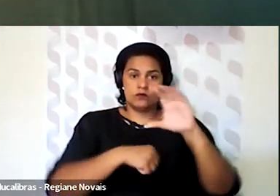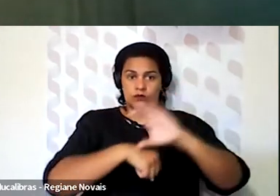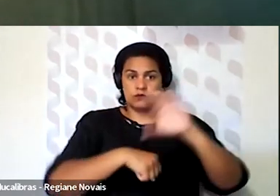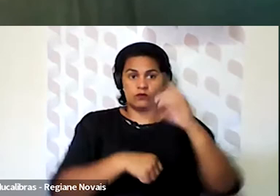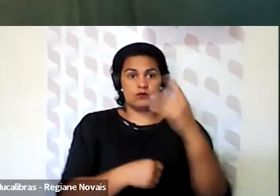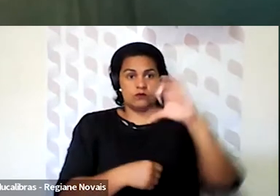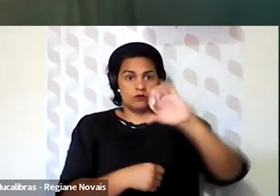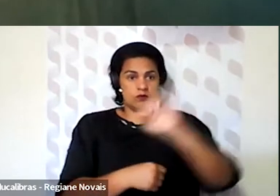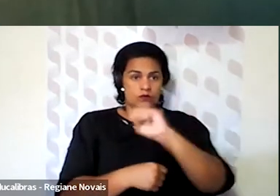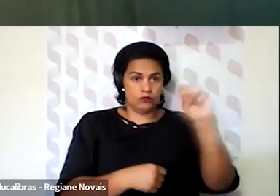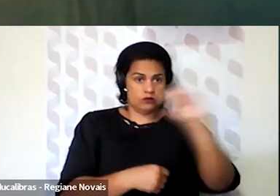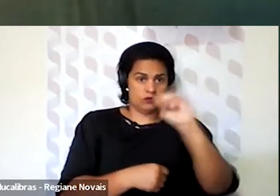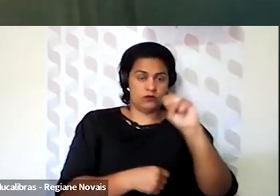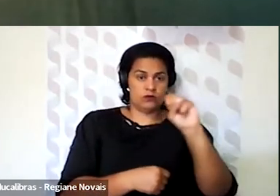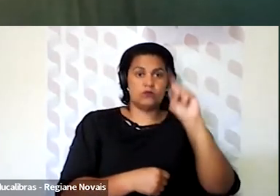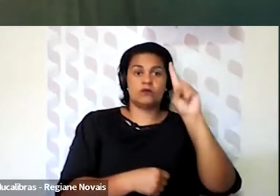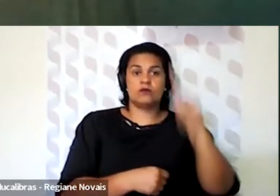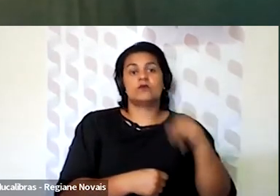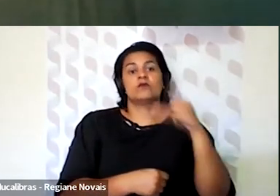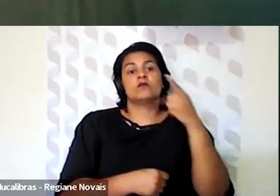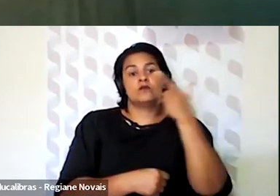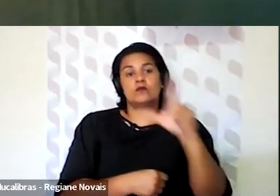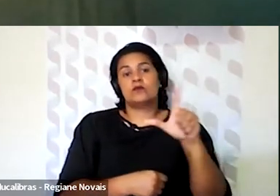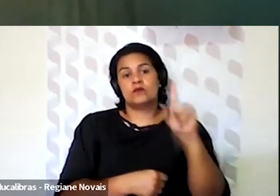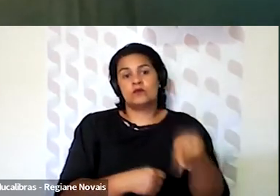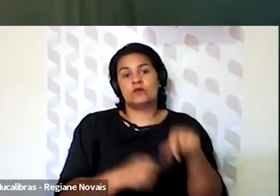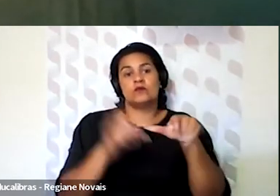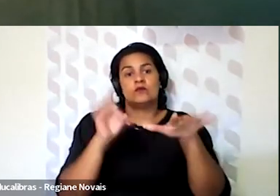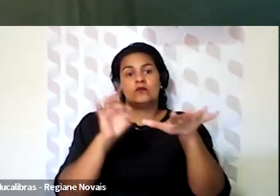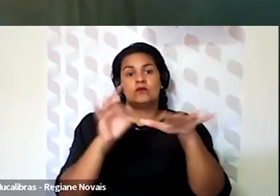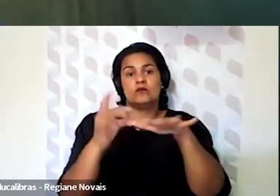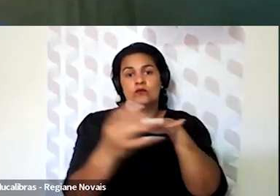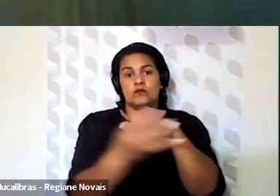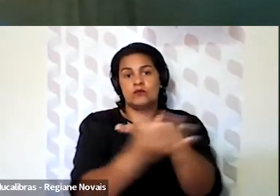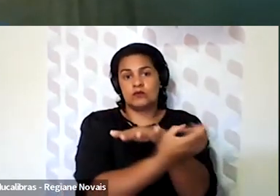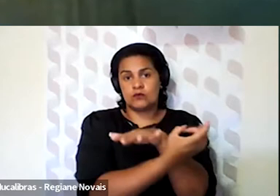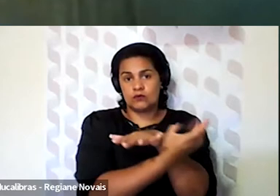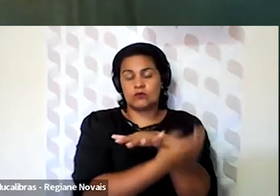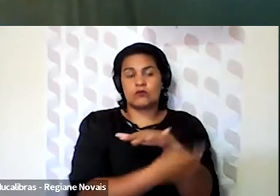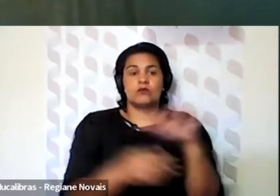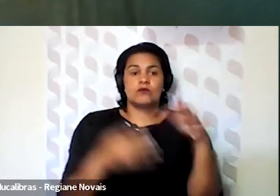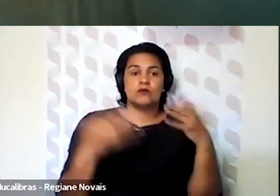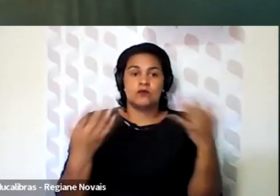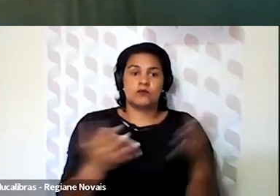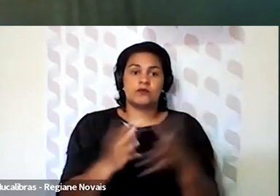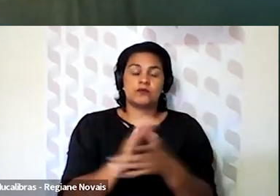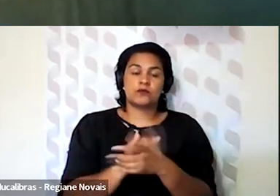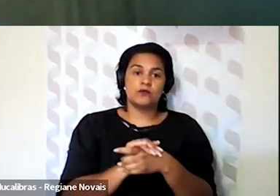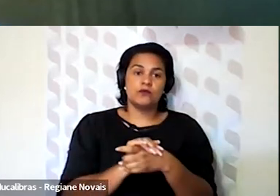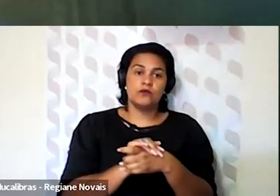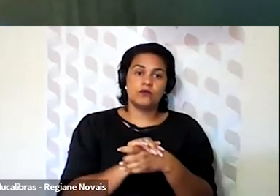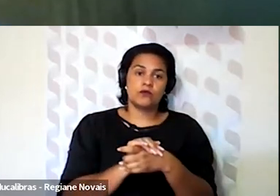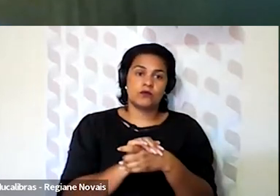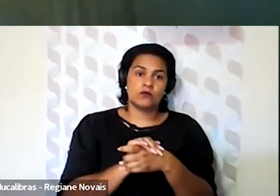1988, com uma grande fake news, né? Foi falado de fake news no início dessa conferência, que a